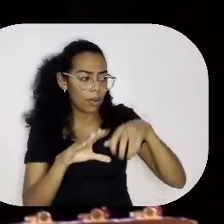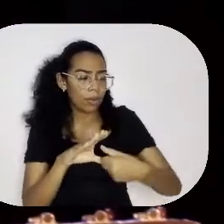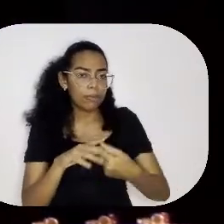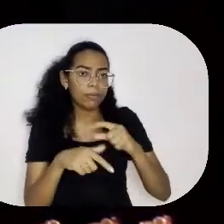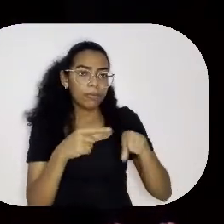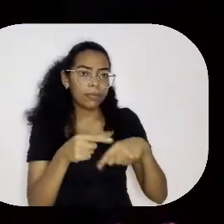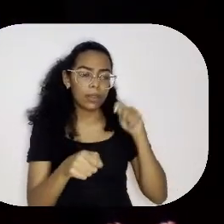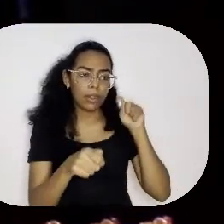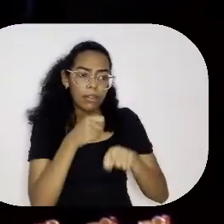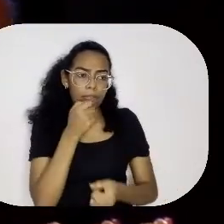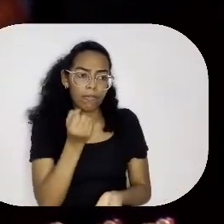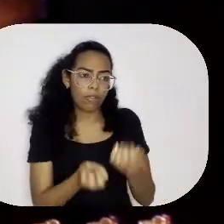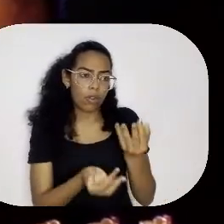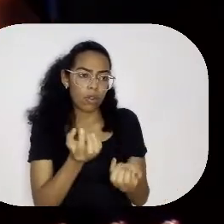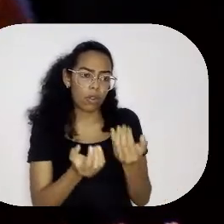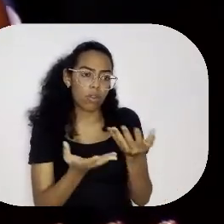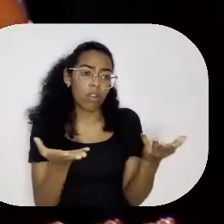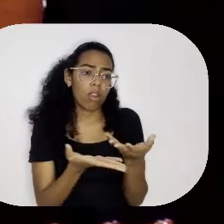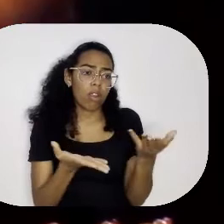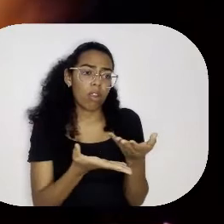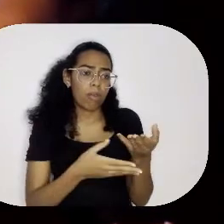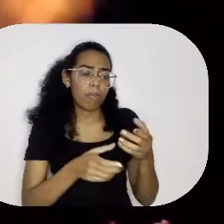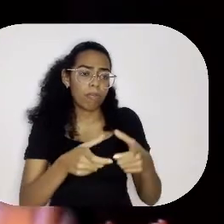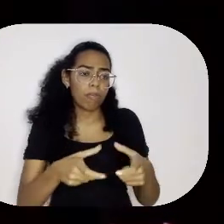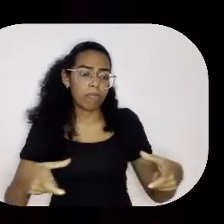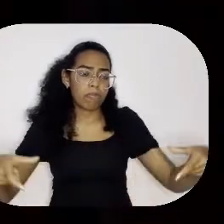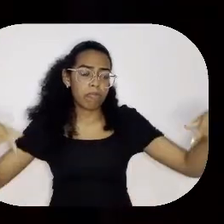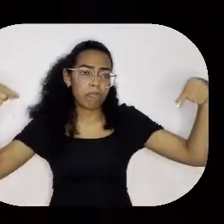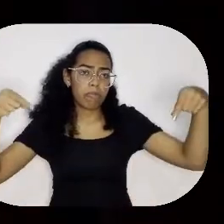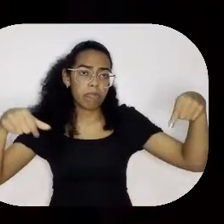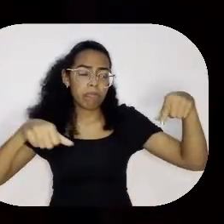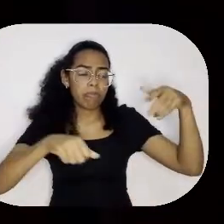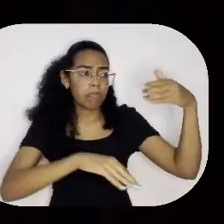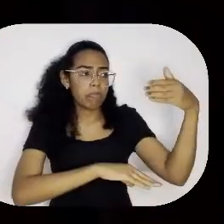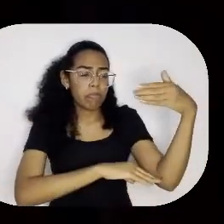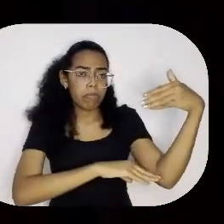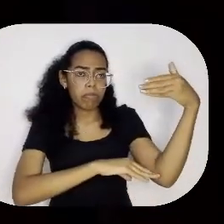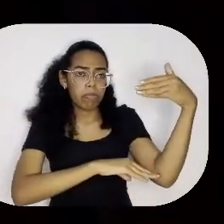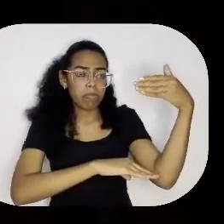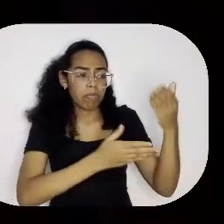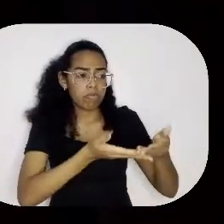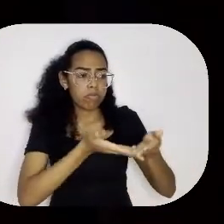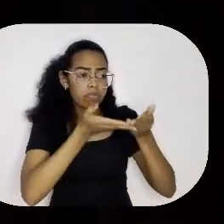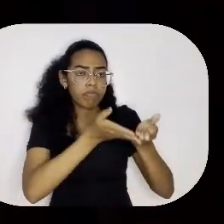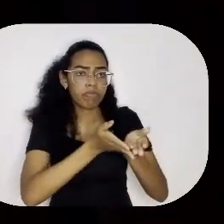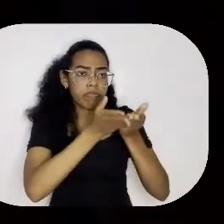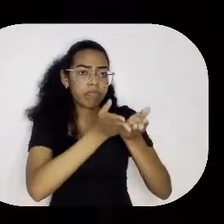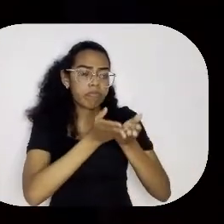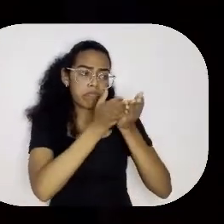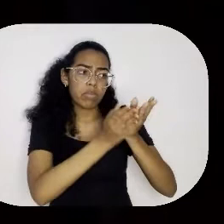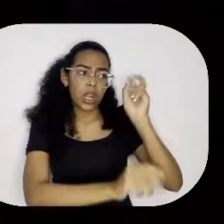pegou fogo, tocaram fogo nele para tirar o cobre, o ferro, e depois ele virou um ponto, né, de